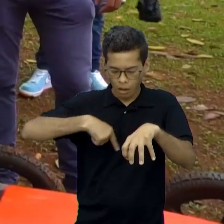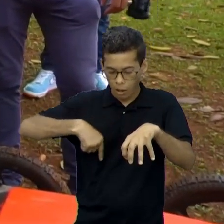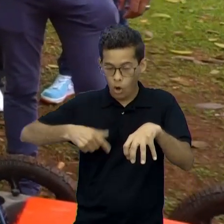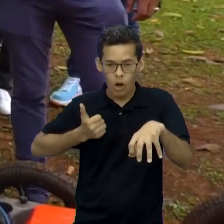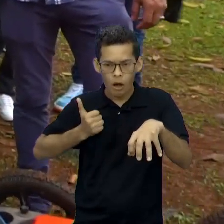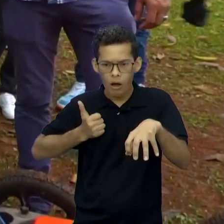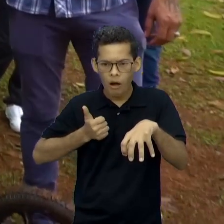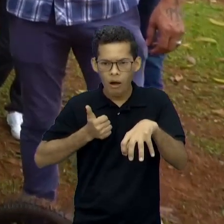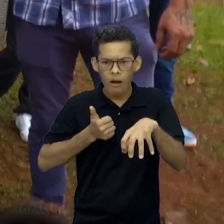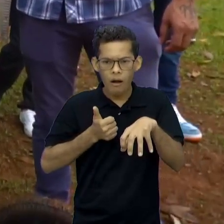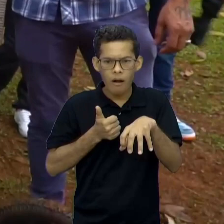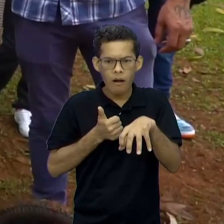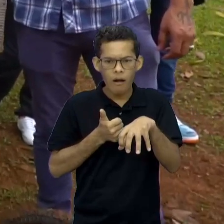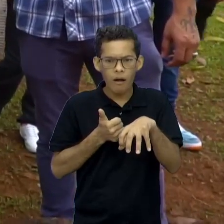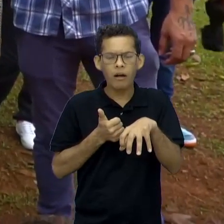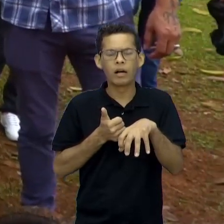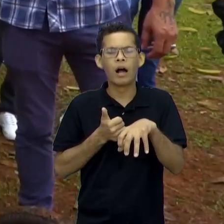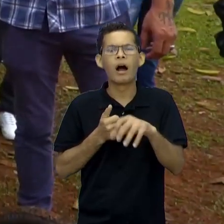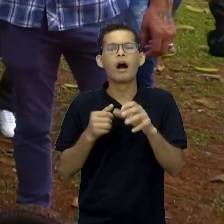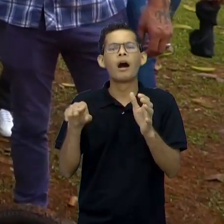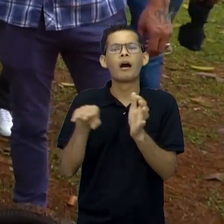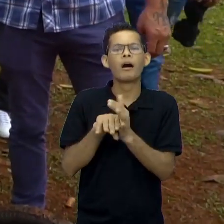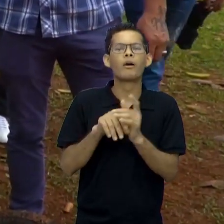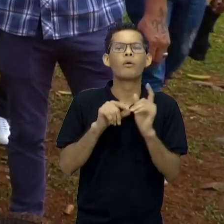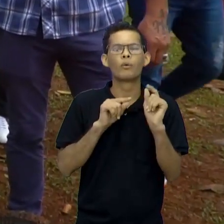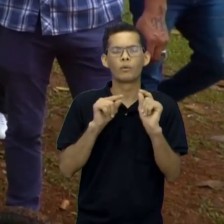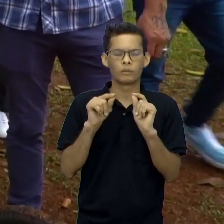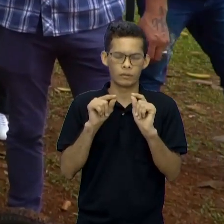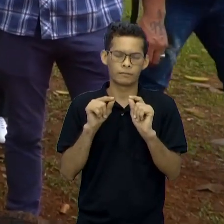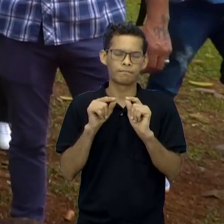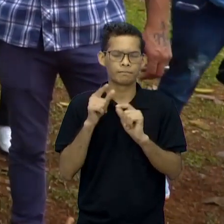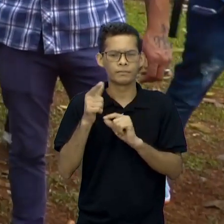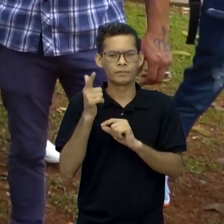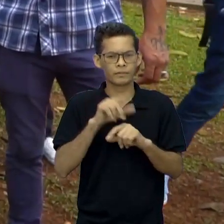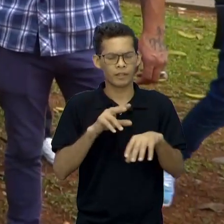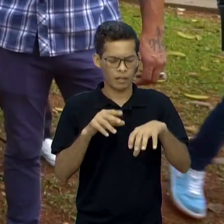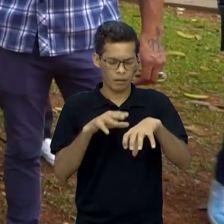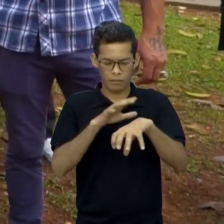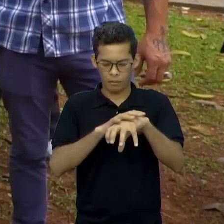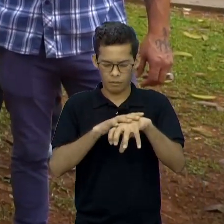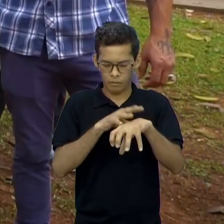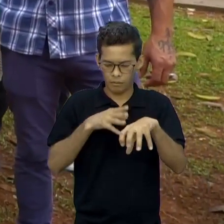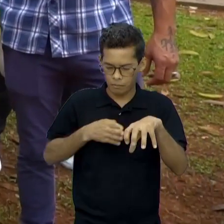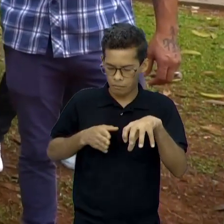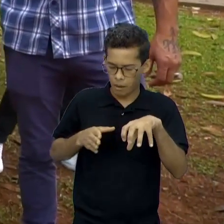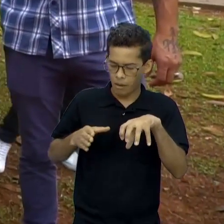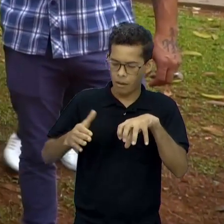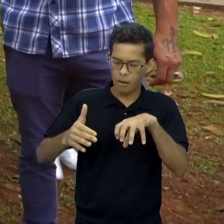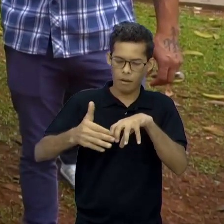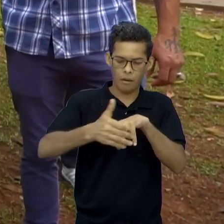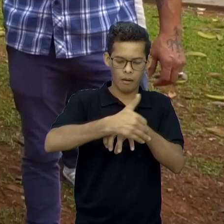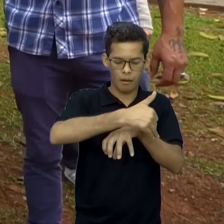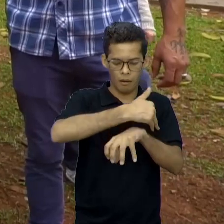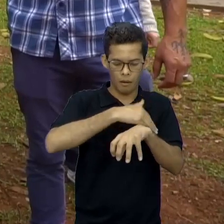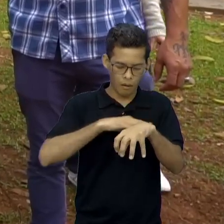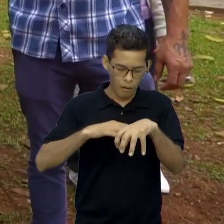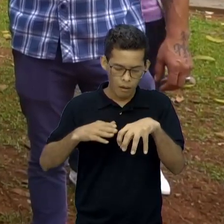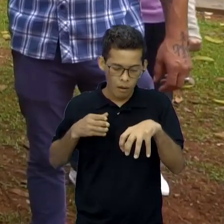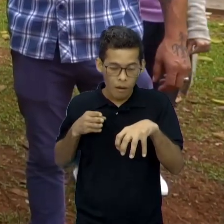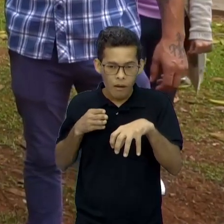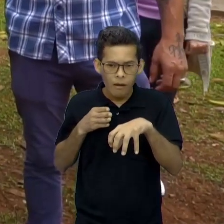alvo. Chega um ponto que você vai passar sobre o alvo. Sim. Então, quando você está enxergando o